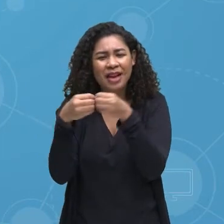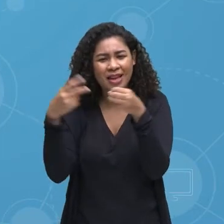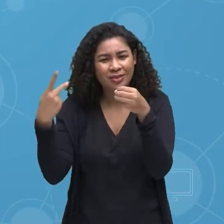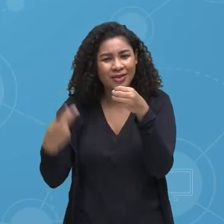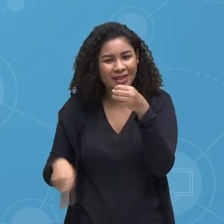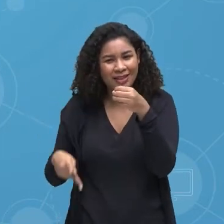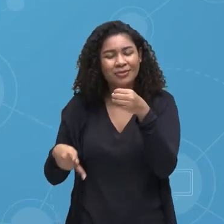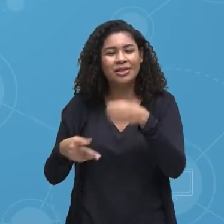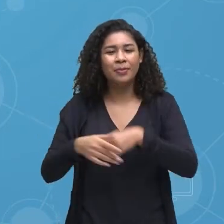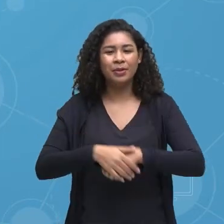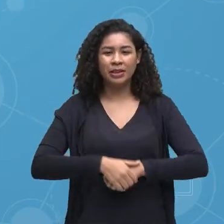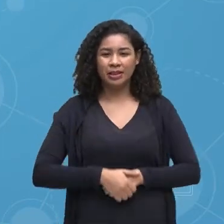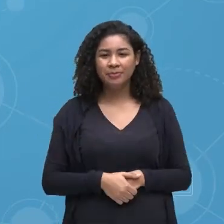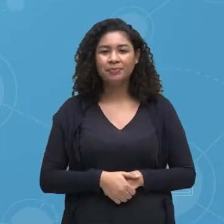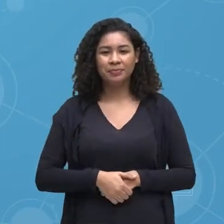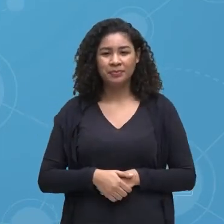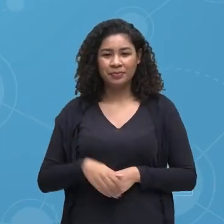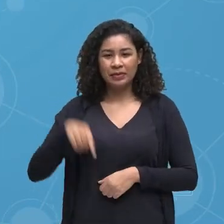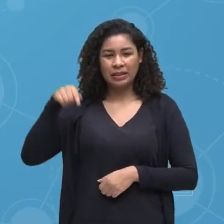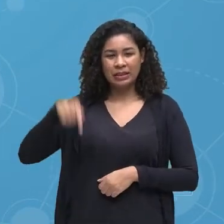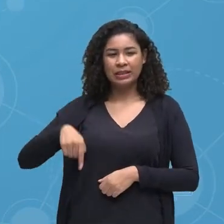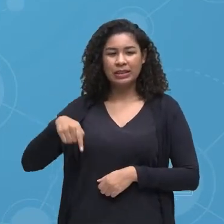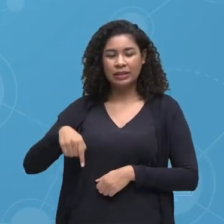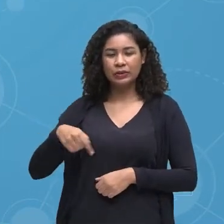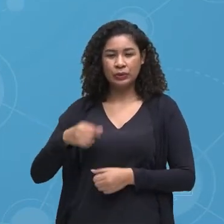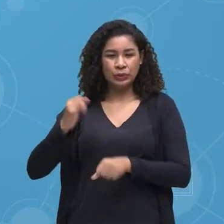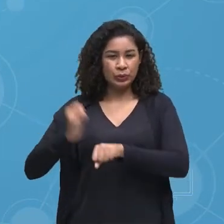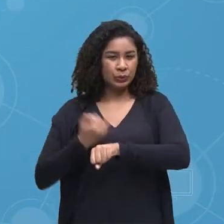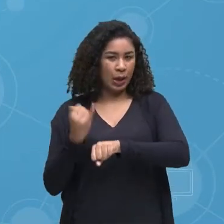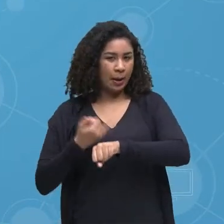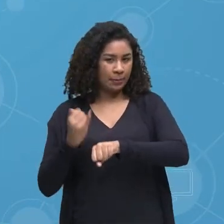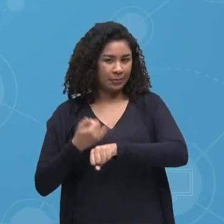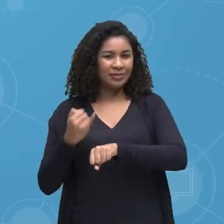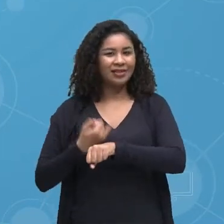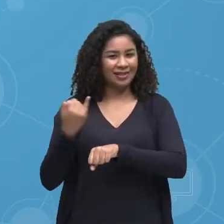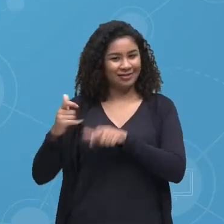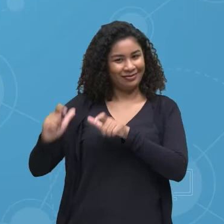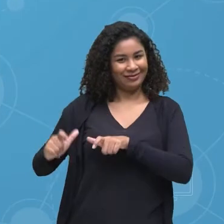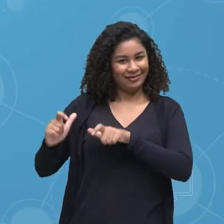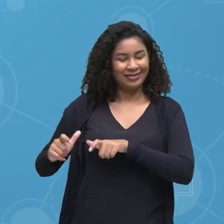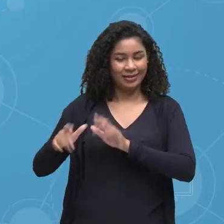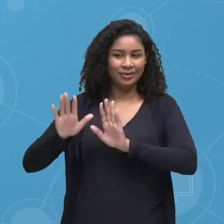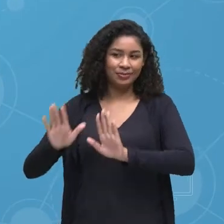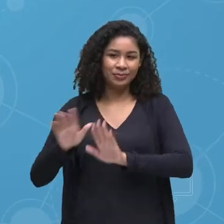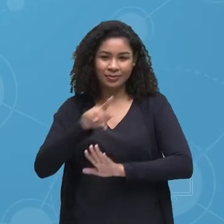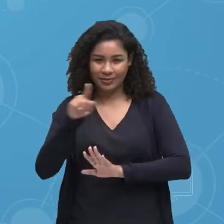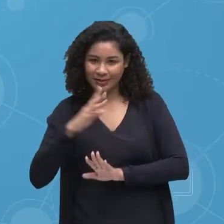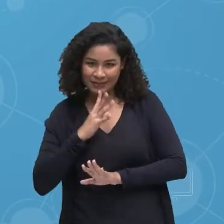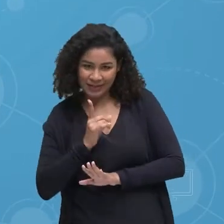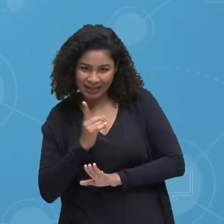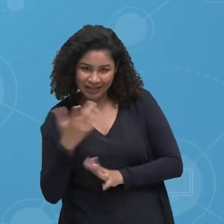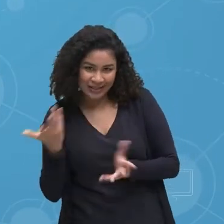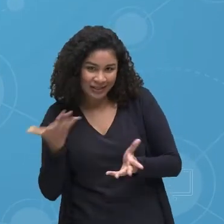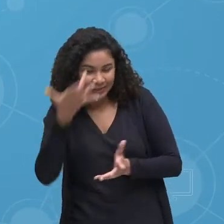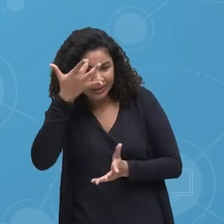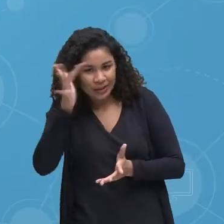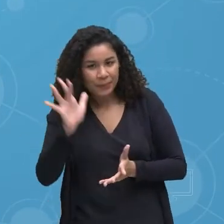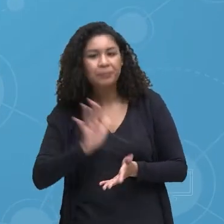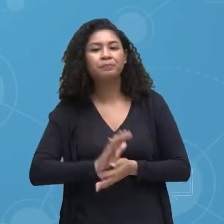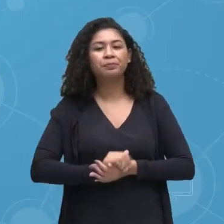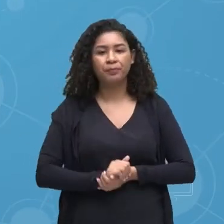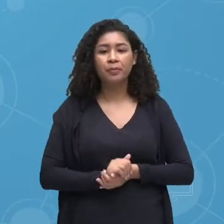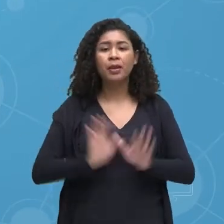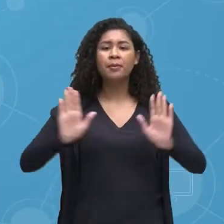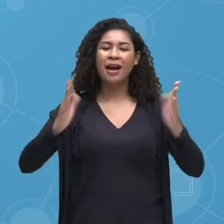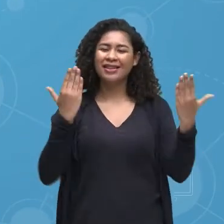é da cidade de Manaus, aqui pelo bairro do Japim. Muito bem, muito interessante essa analogia aí com o nosso corpo e